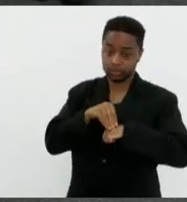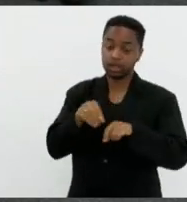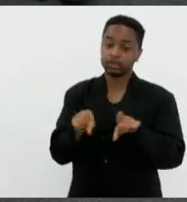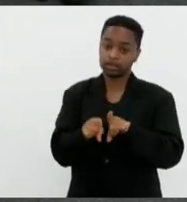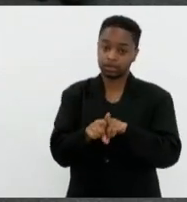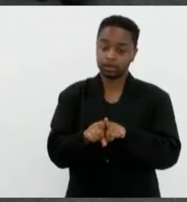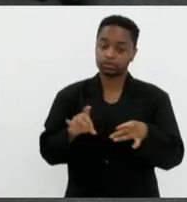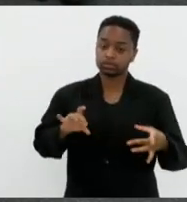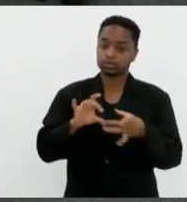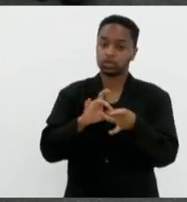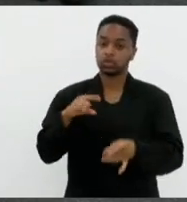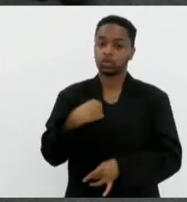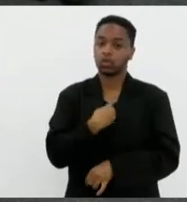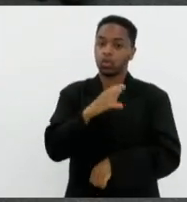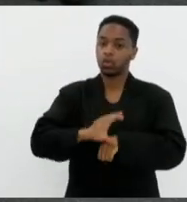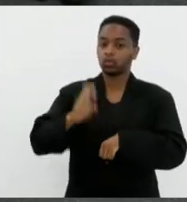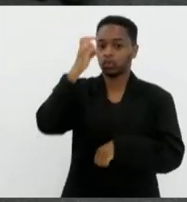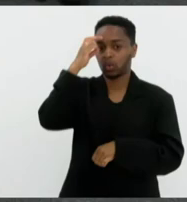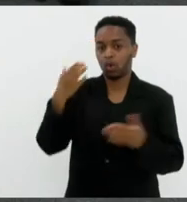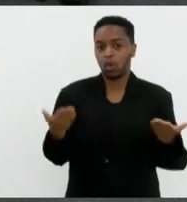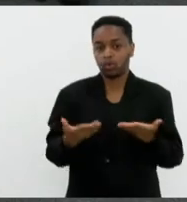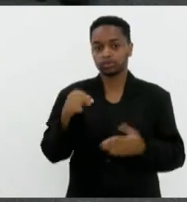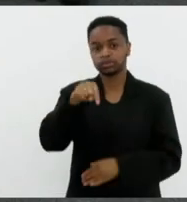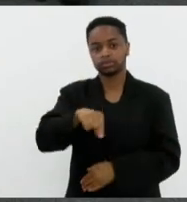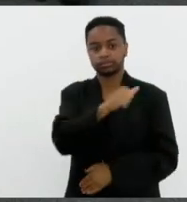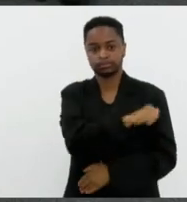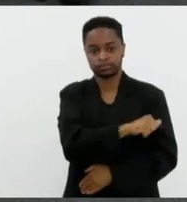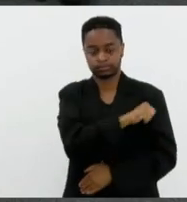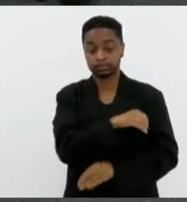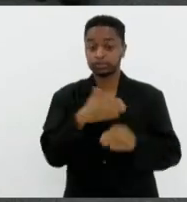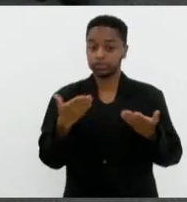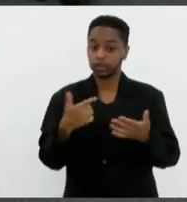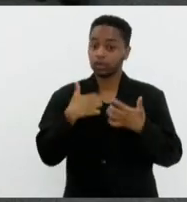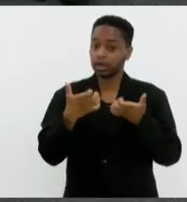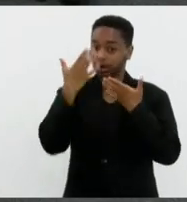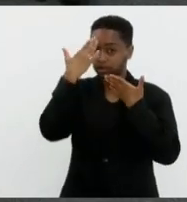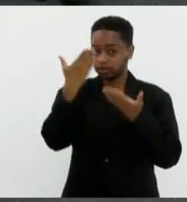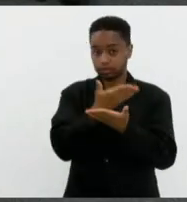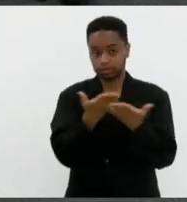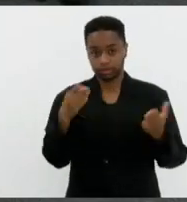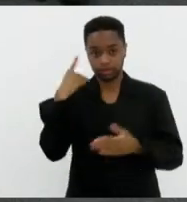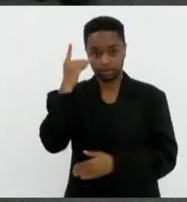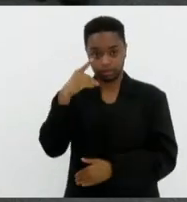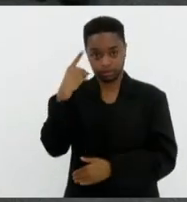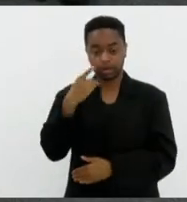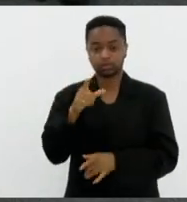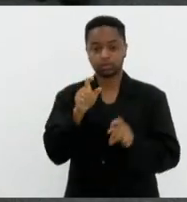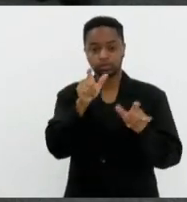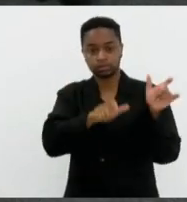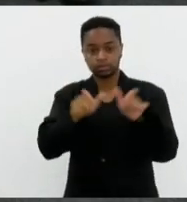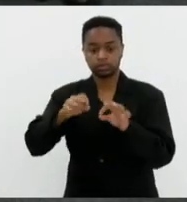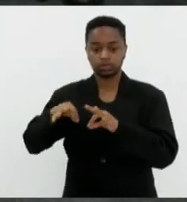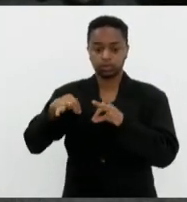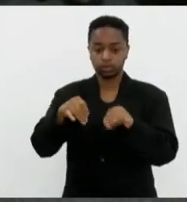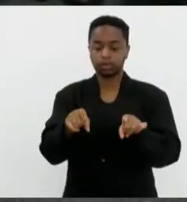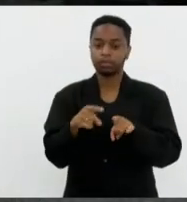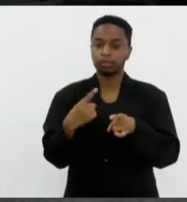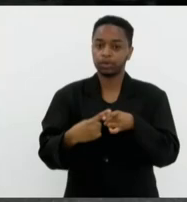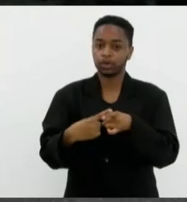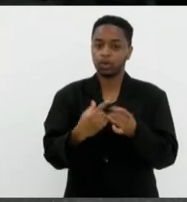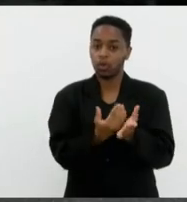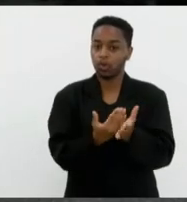também da nossa cultura hoje no estado do Rio de Janeiro. Então, quero agradecer aos deputados e deputadas que, a partir de